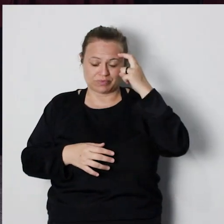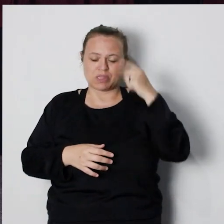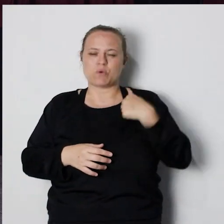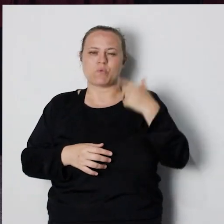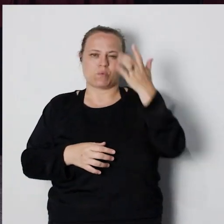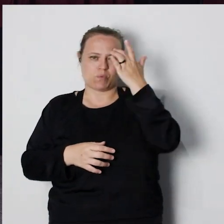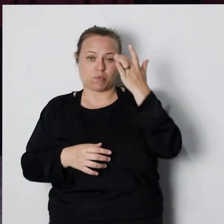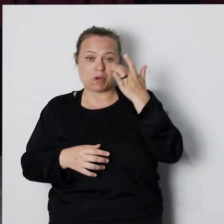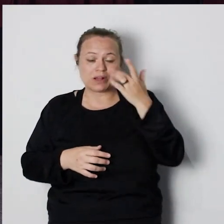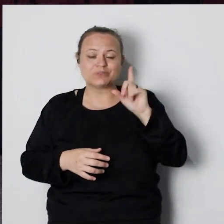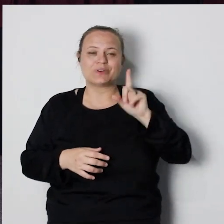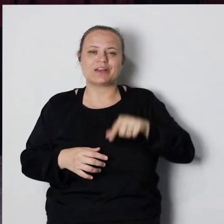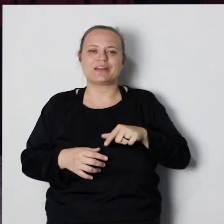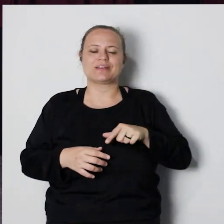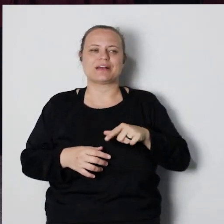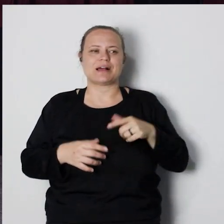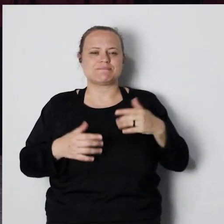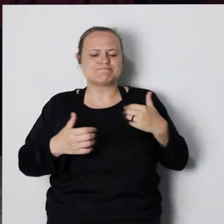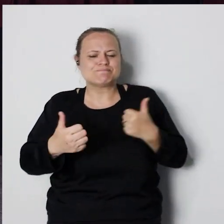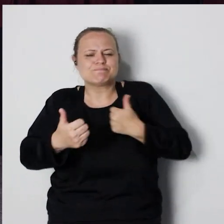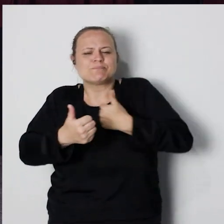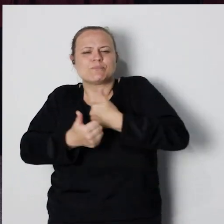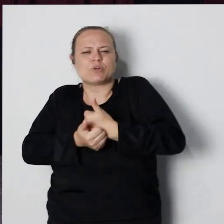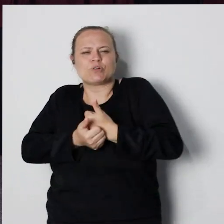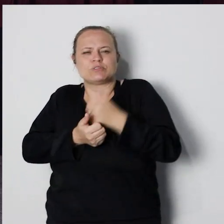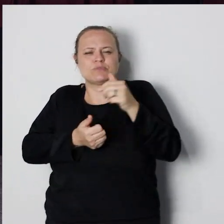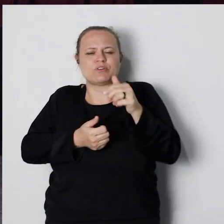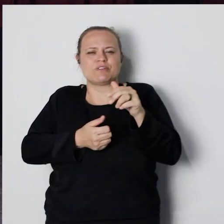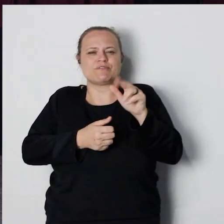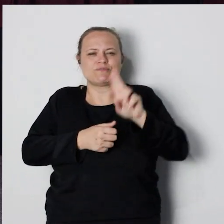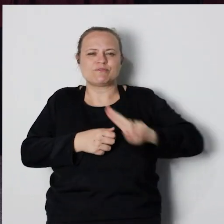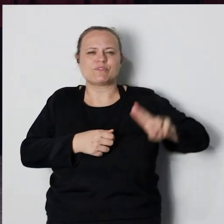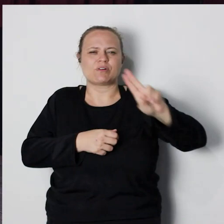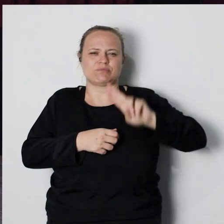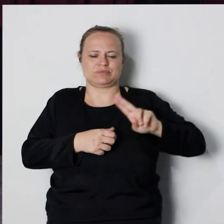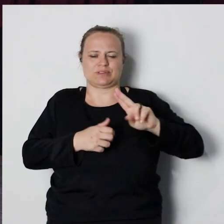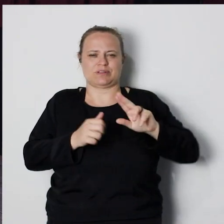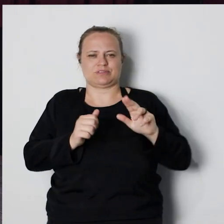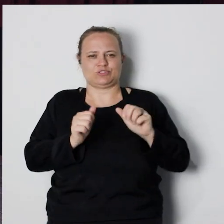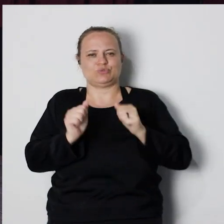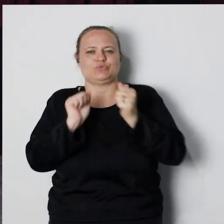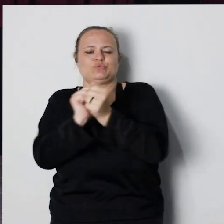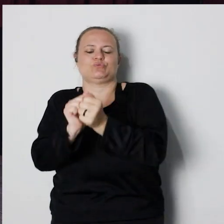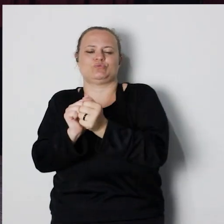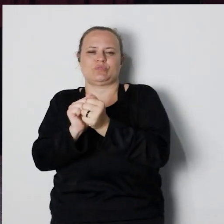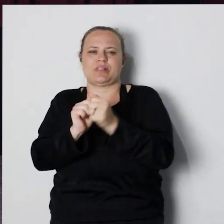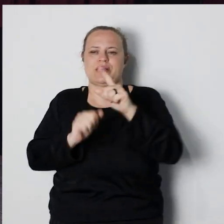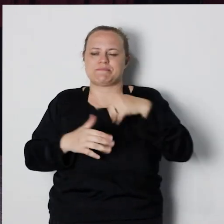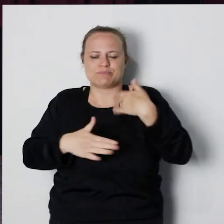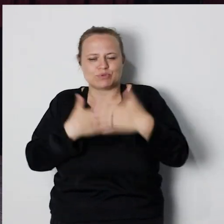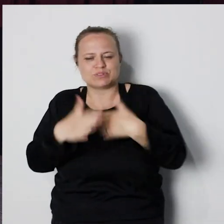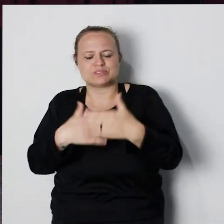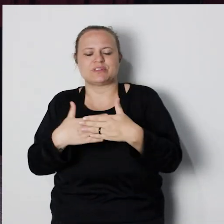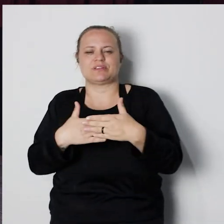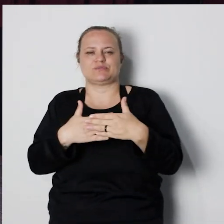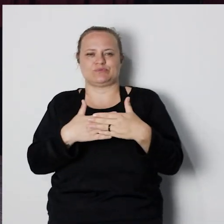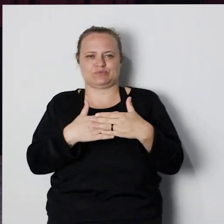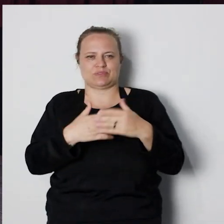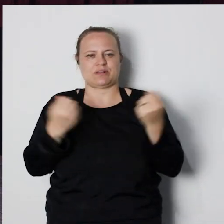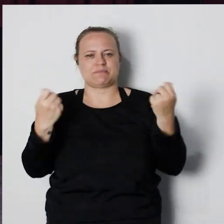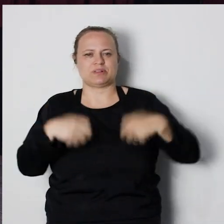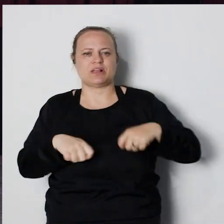de irrigação, e aí estava financiando também na área da cultura, certo? Que eu acho que são iniciativas justamente de